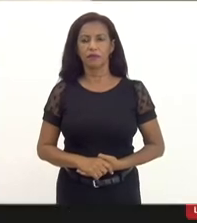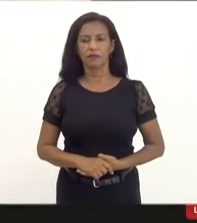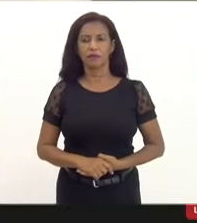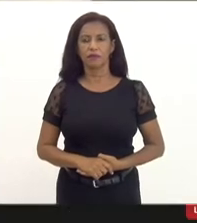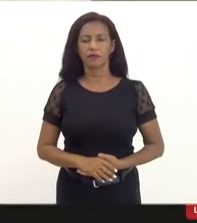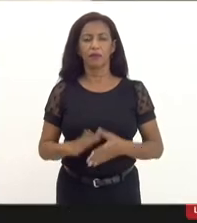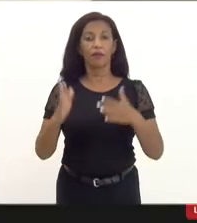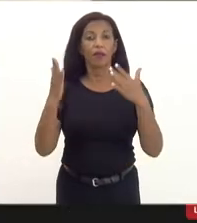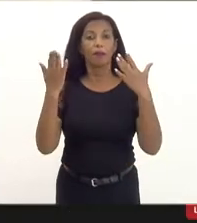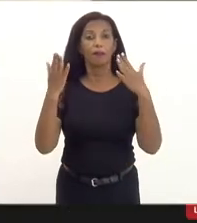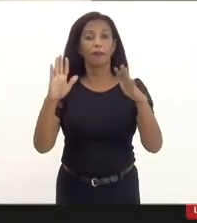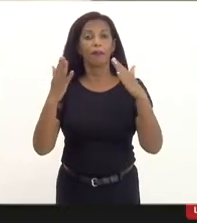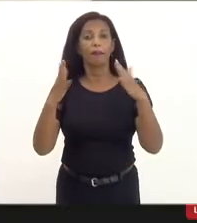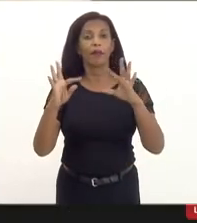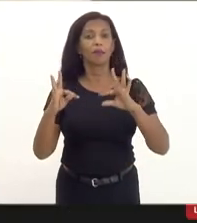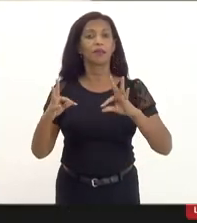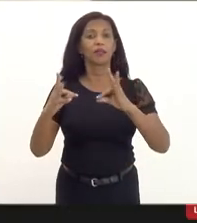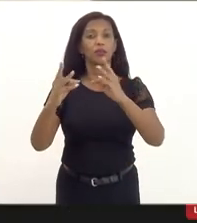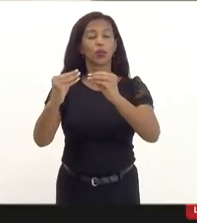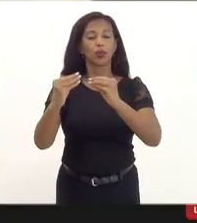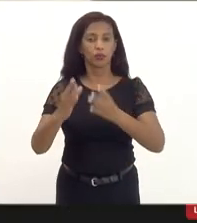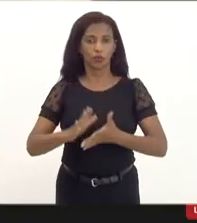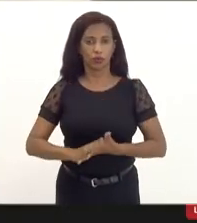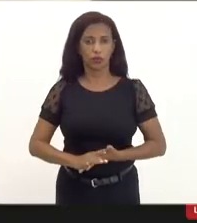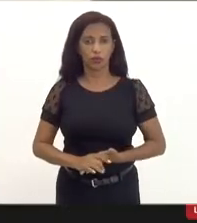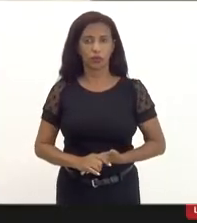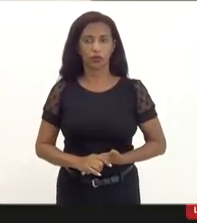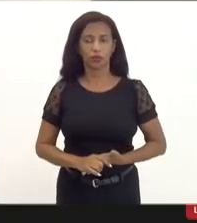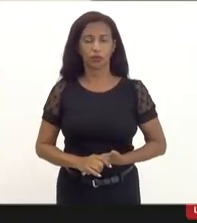para atualizar todos os colegas